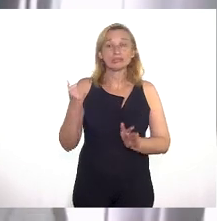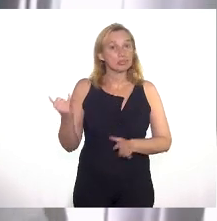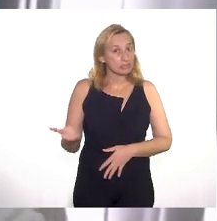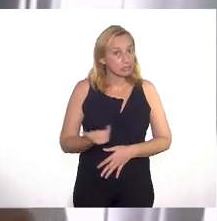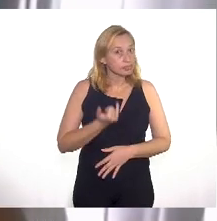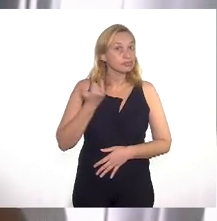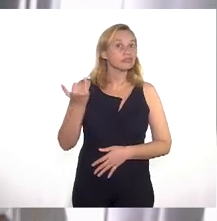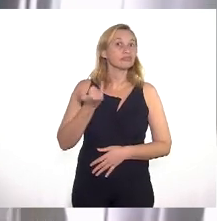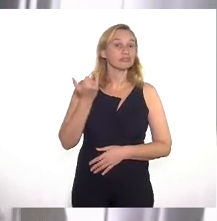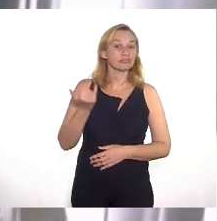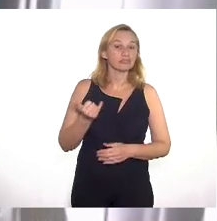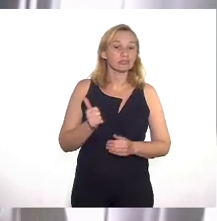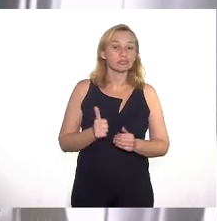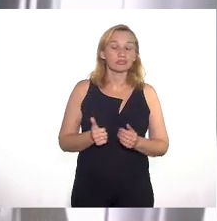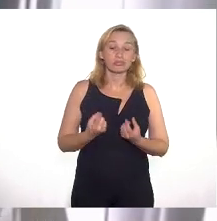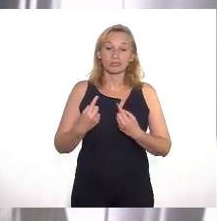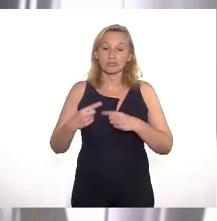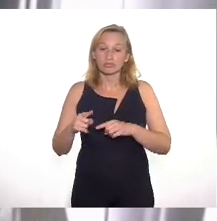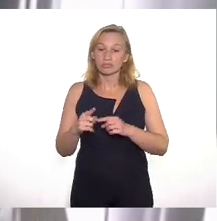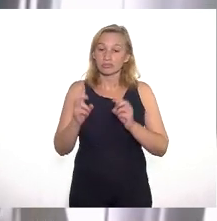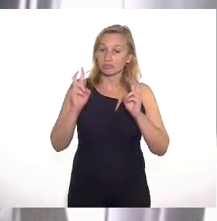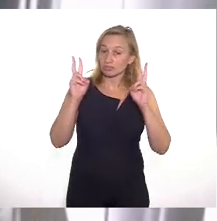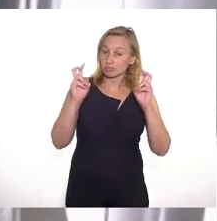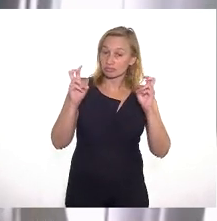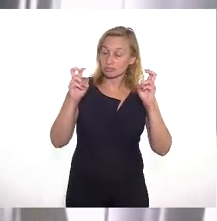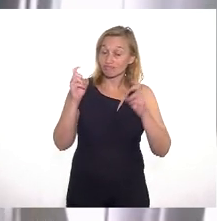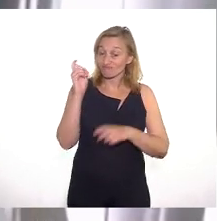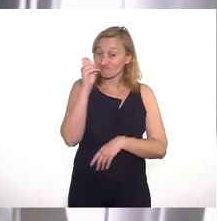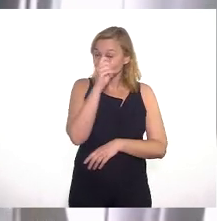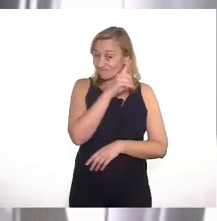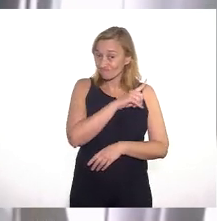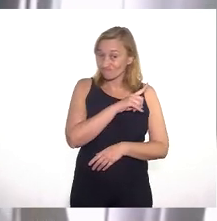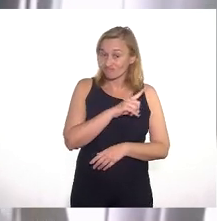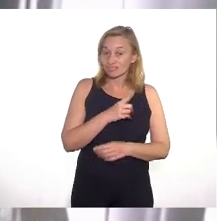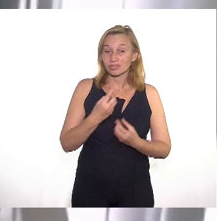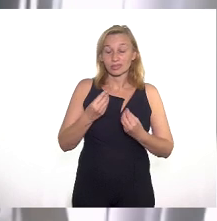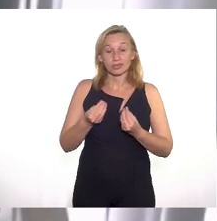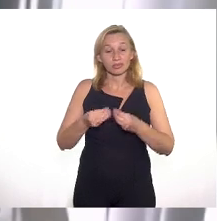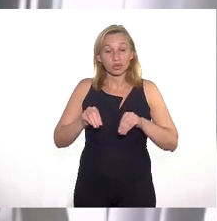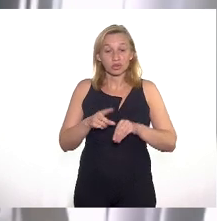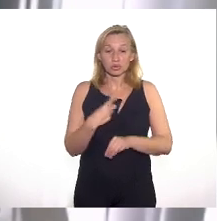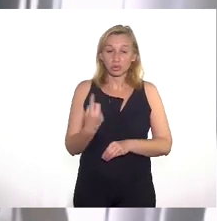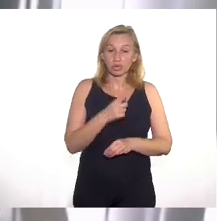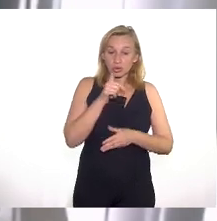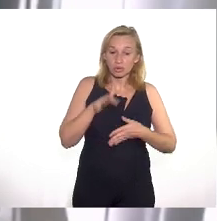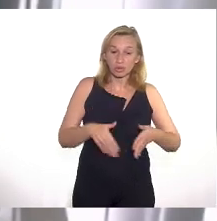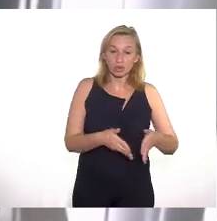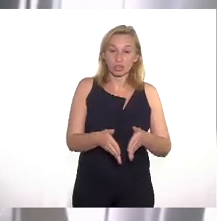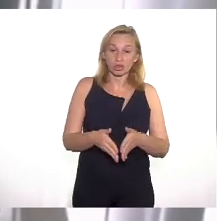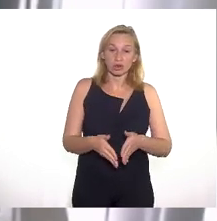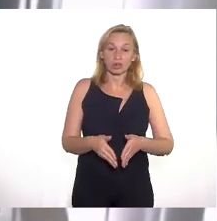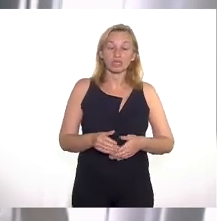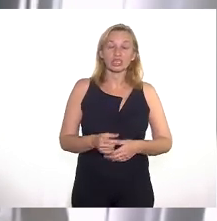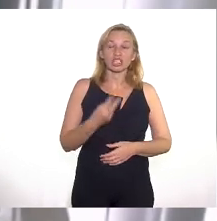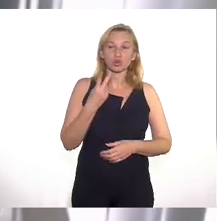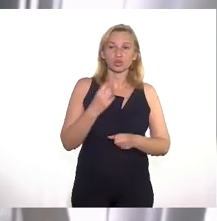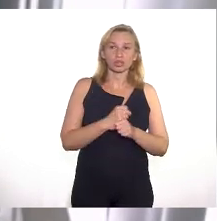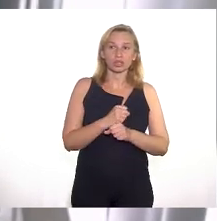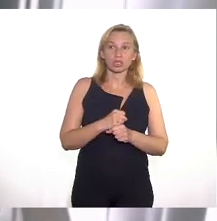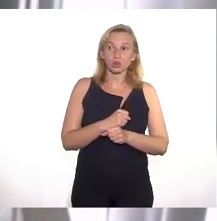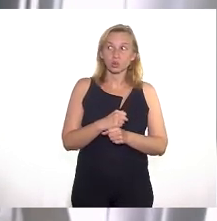importante para enfrentar questões muito tangíveis que afetam os nossos rios. Por exemplo, há cerca de